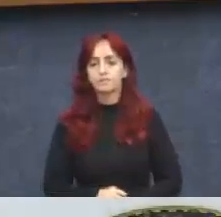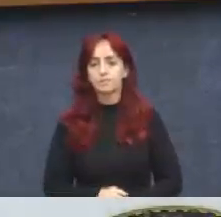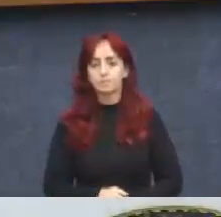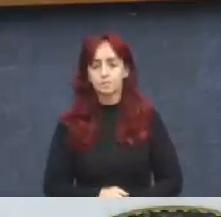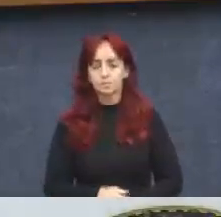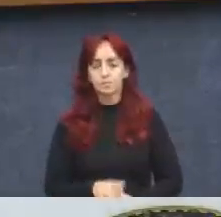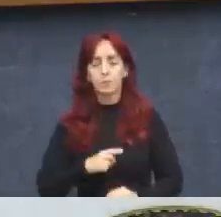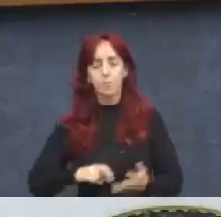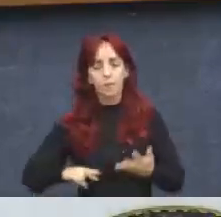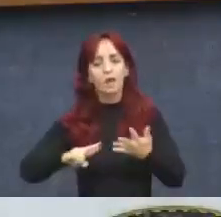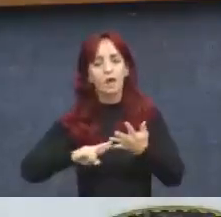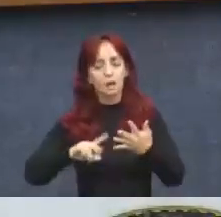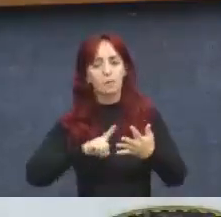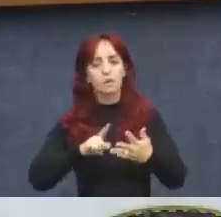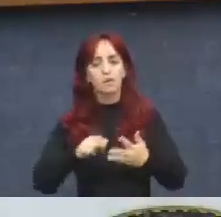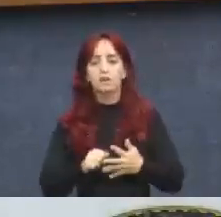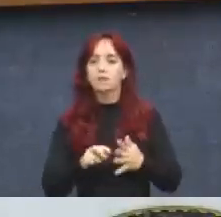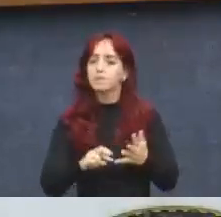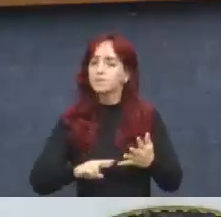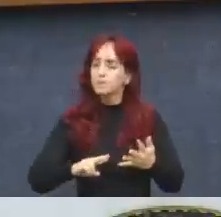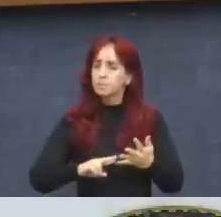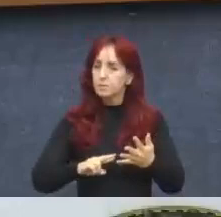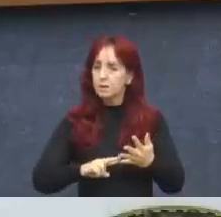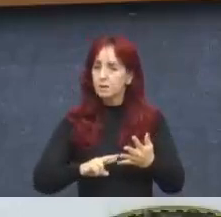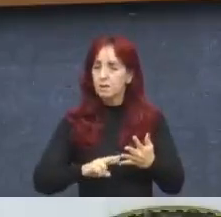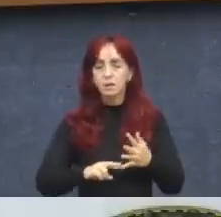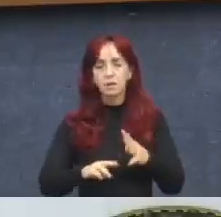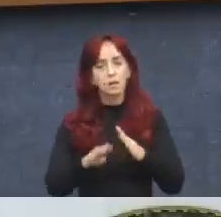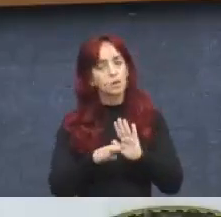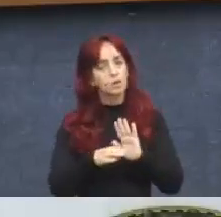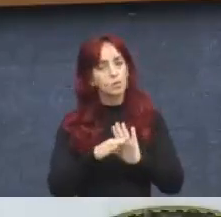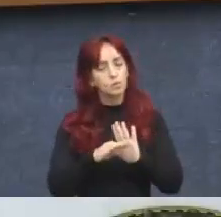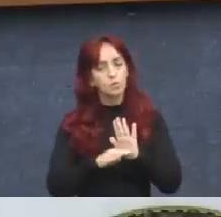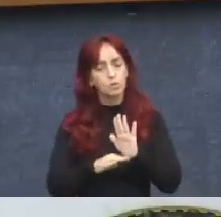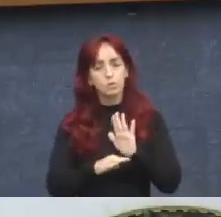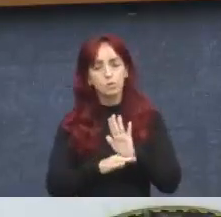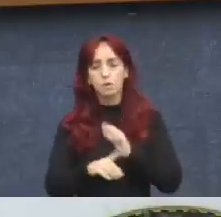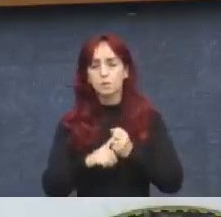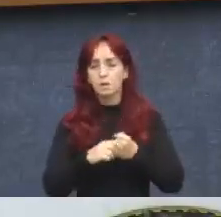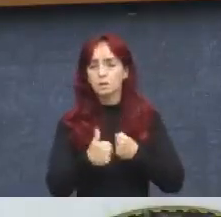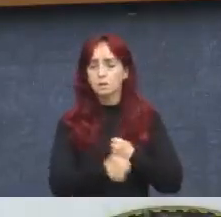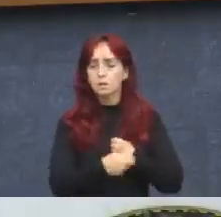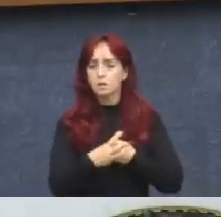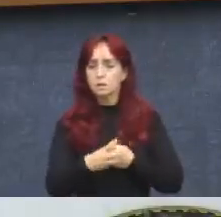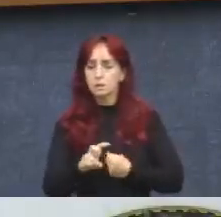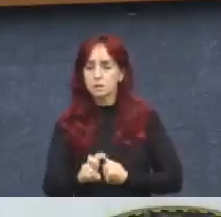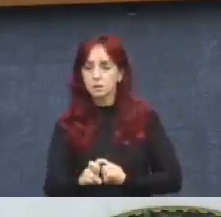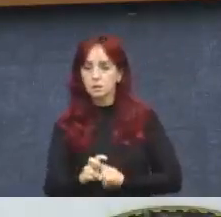Há requerimentos. Requer a Vossa Excelência, nos termos do artigo 135,